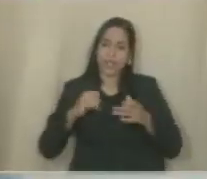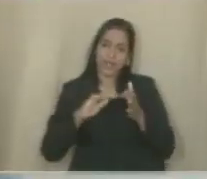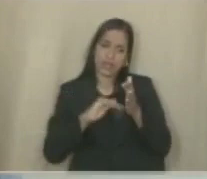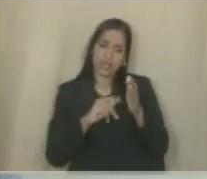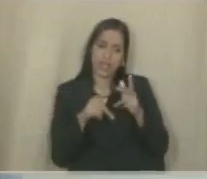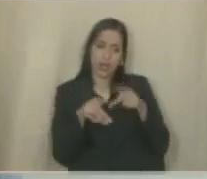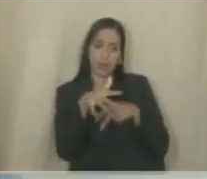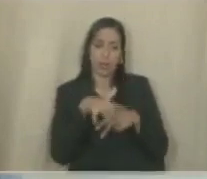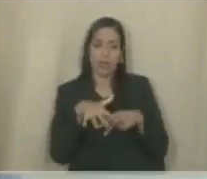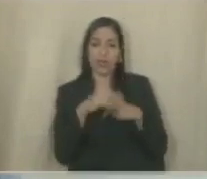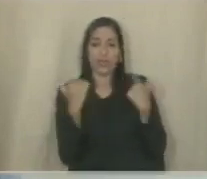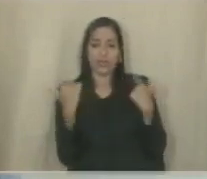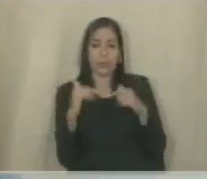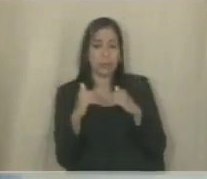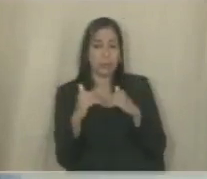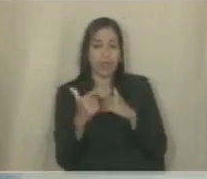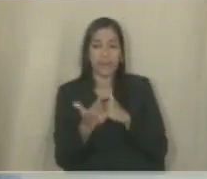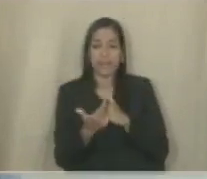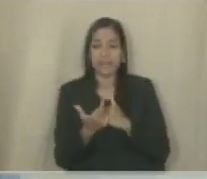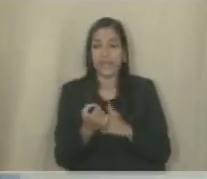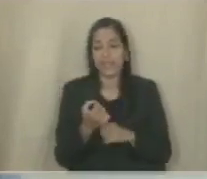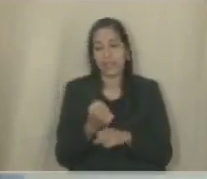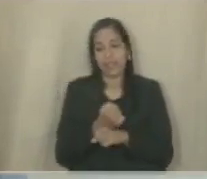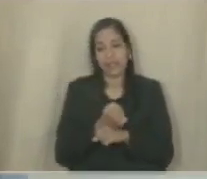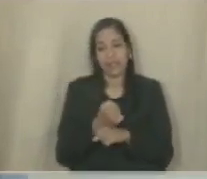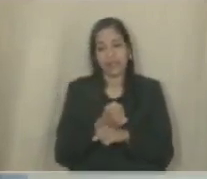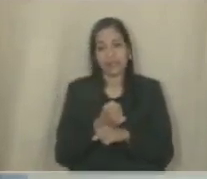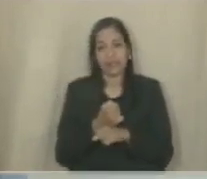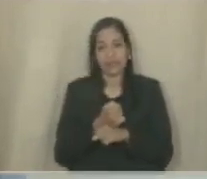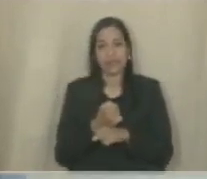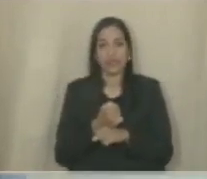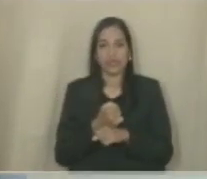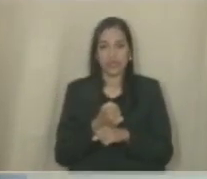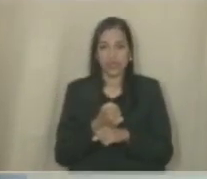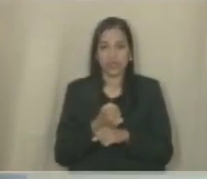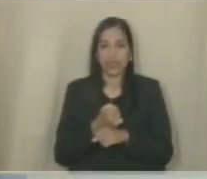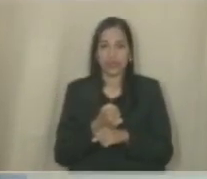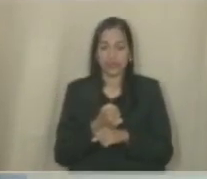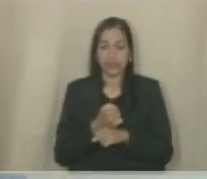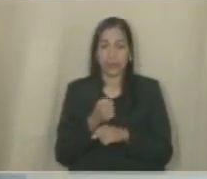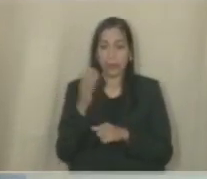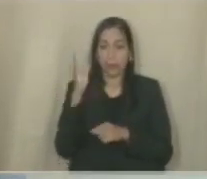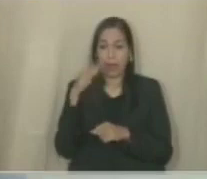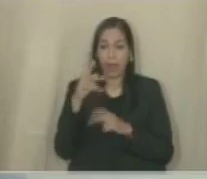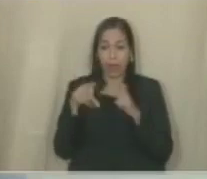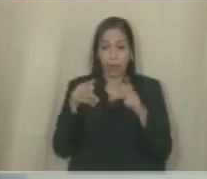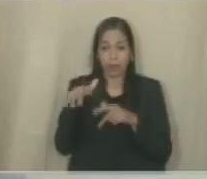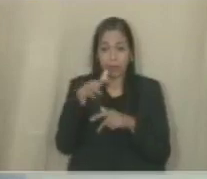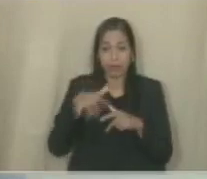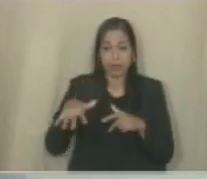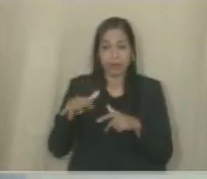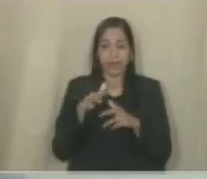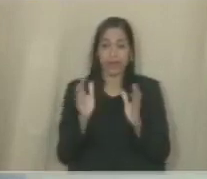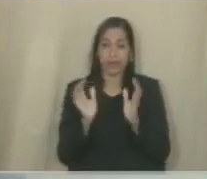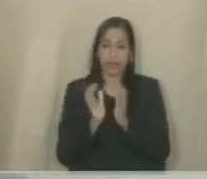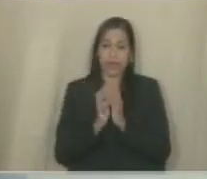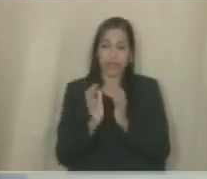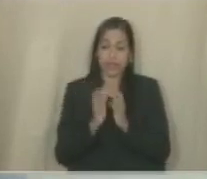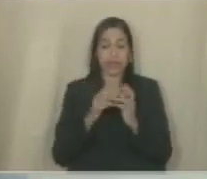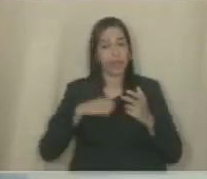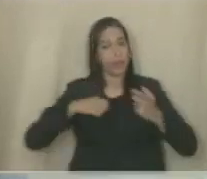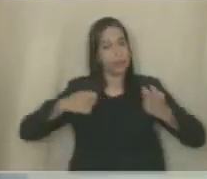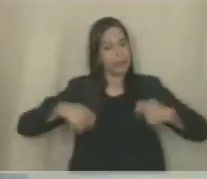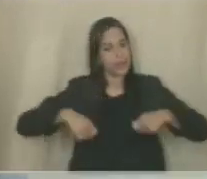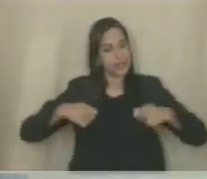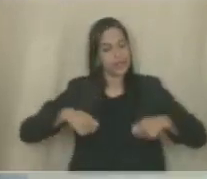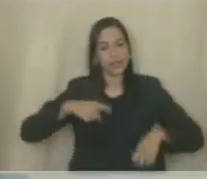está há mais de 20 anos. Aquilo reflete mal para o povo do Recife. Então é preciso que o